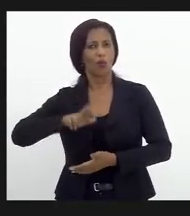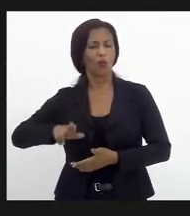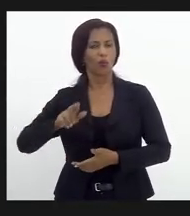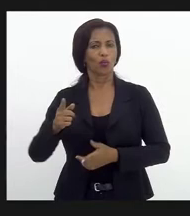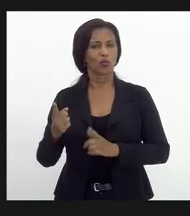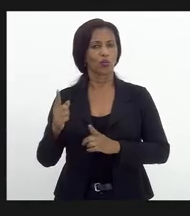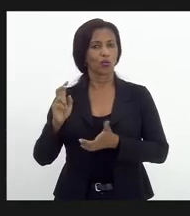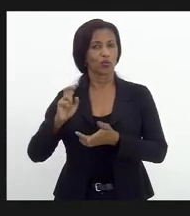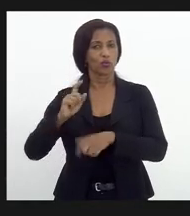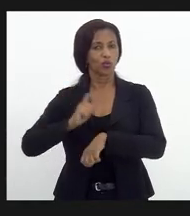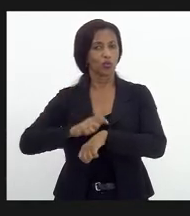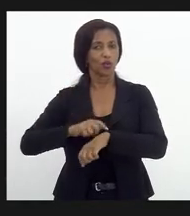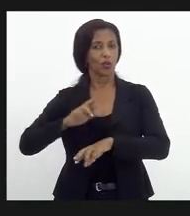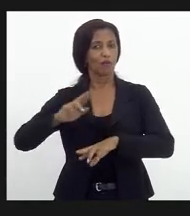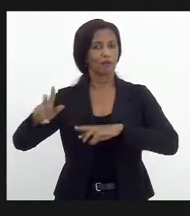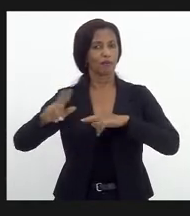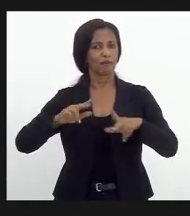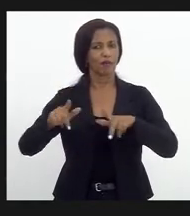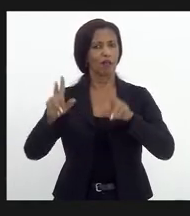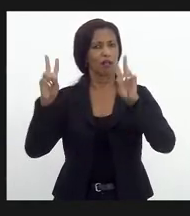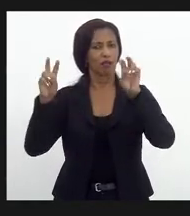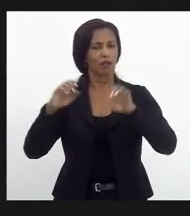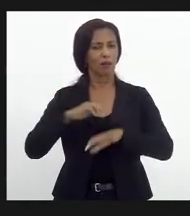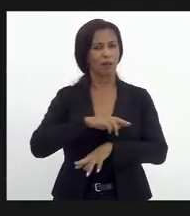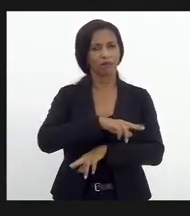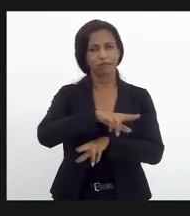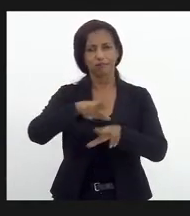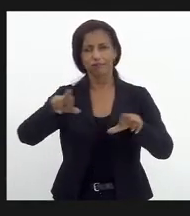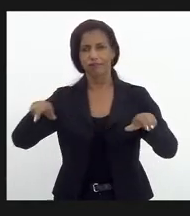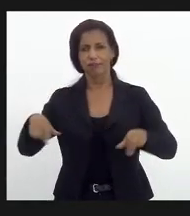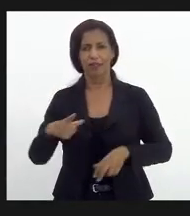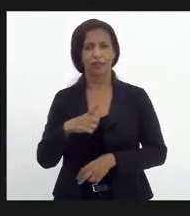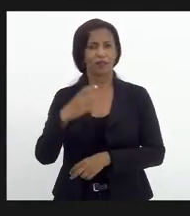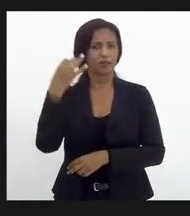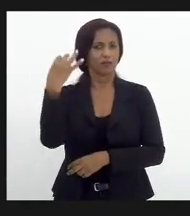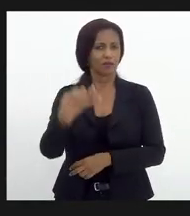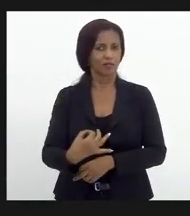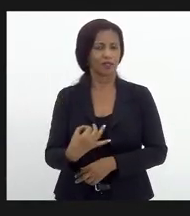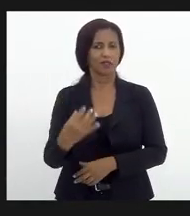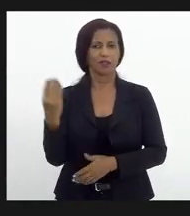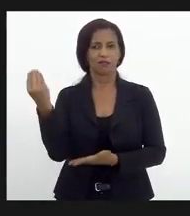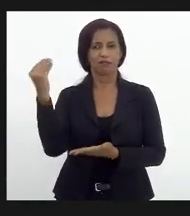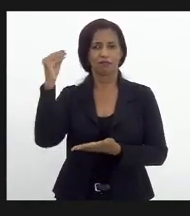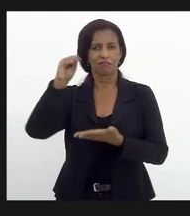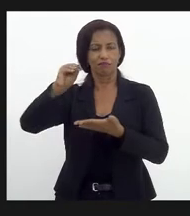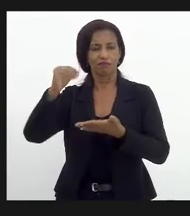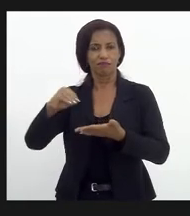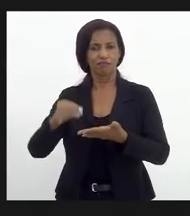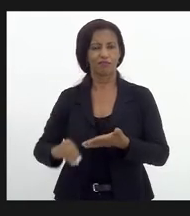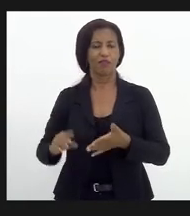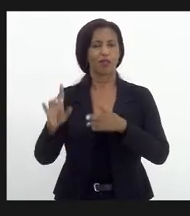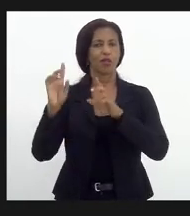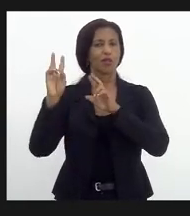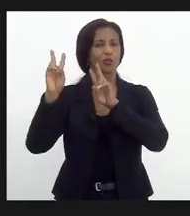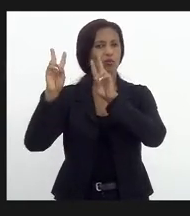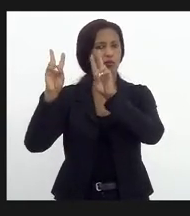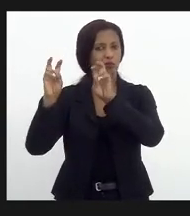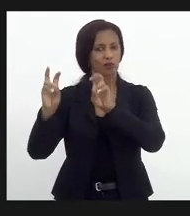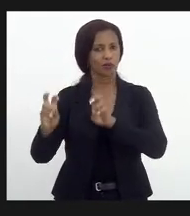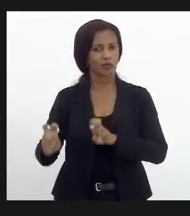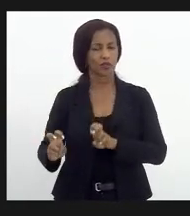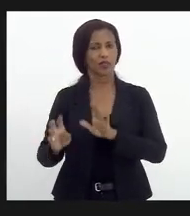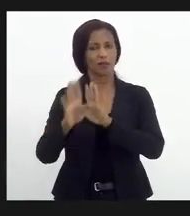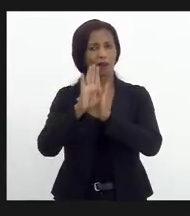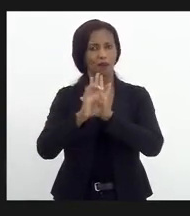contraturnos e por aí vai. O tema é amplo e eu tenho certeza de que as colocações de todos os deputados, de que as emendas apresentadas